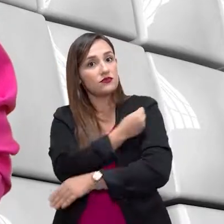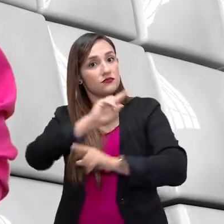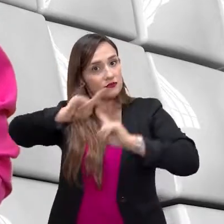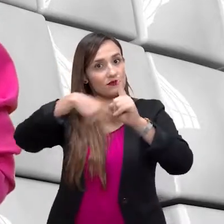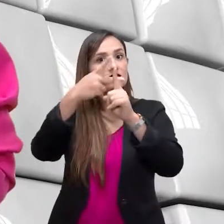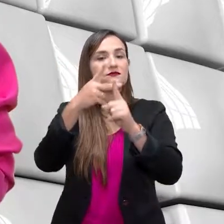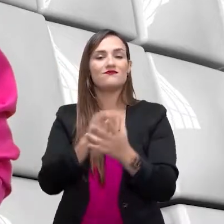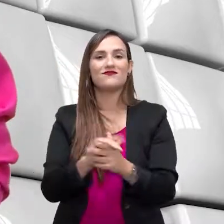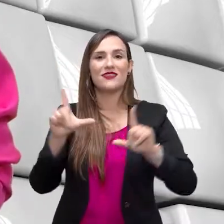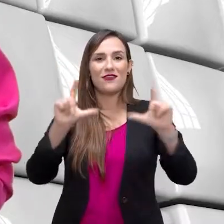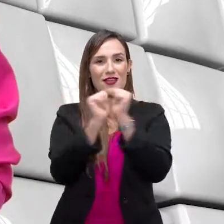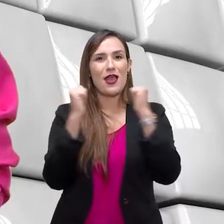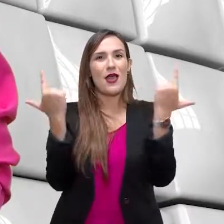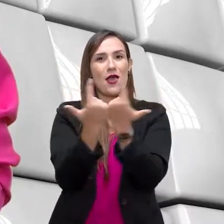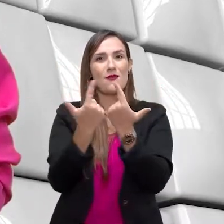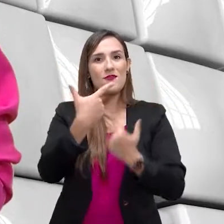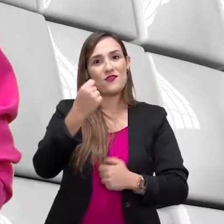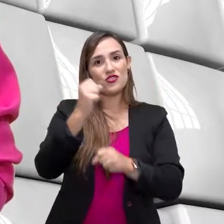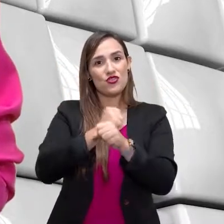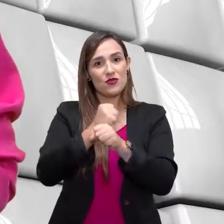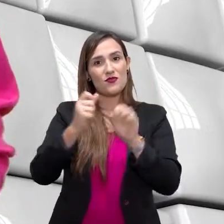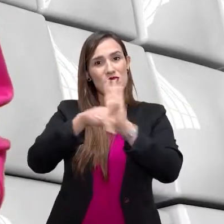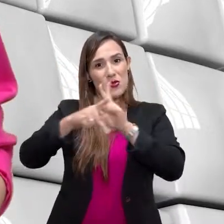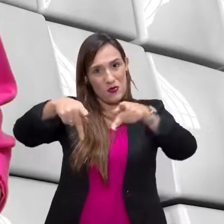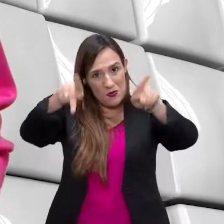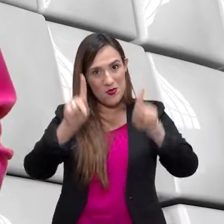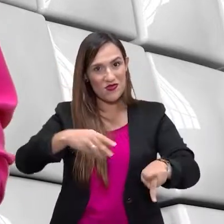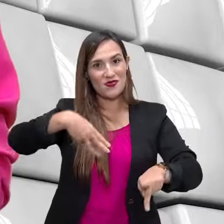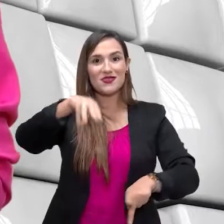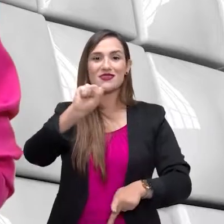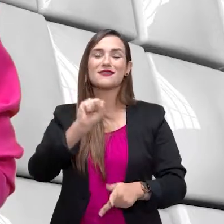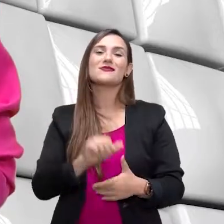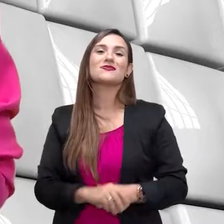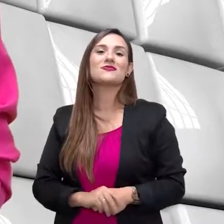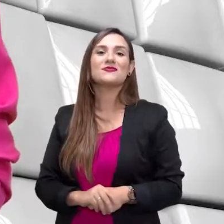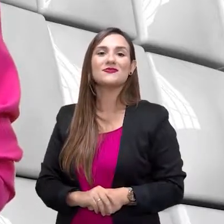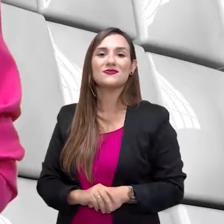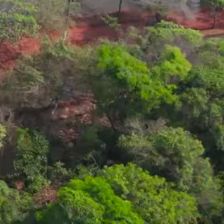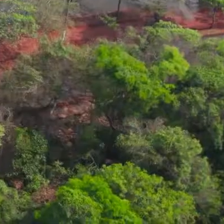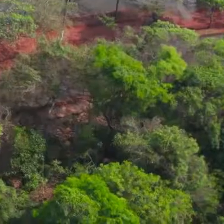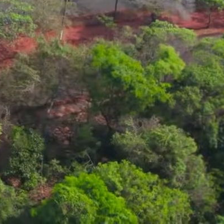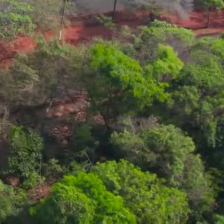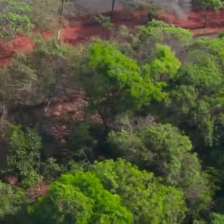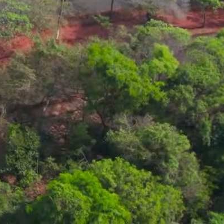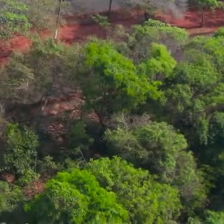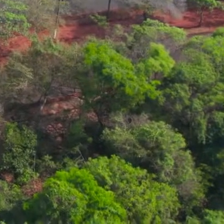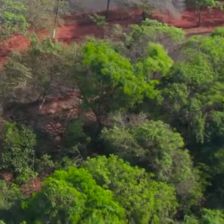reforço. TV Alemes, 20 anos, a TV da gente de MS.